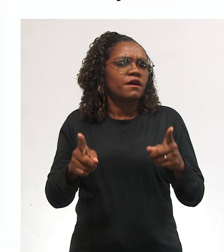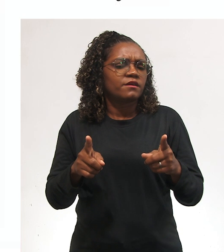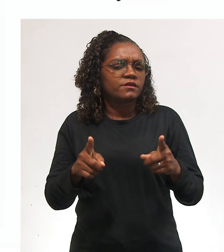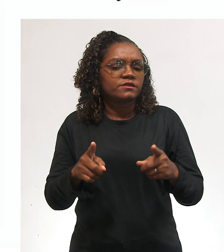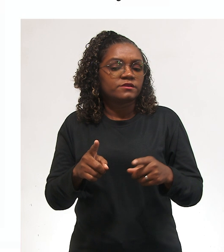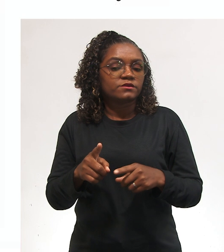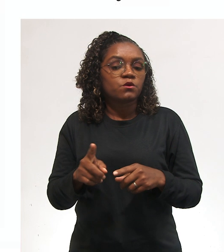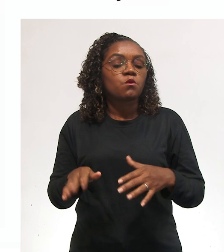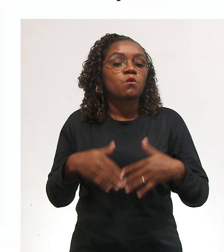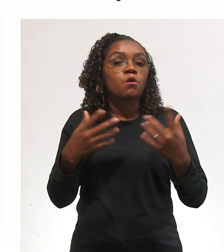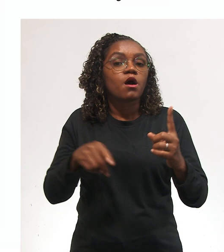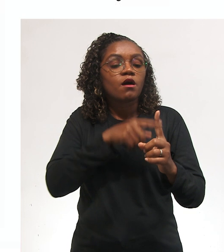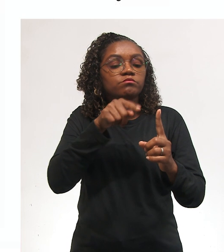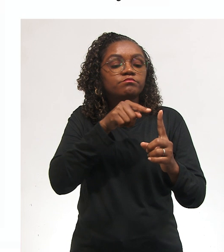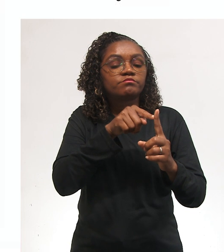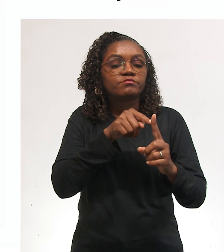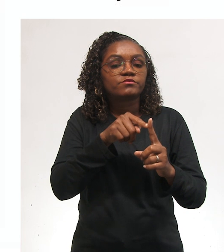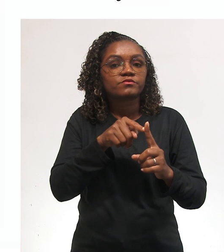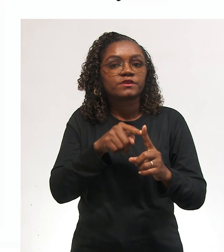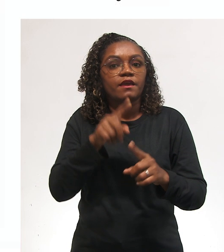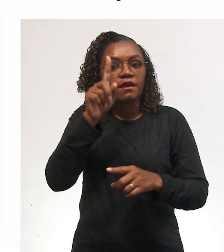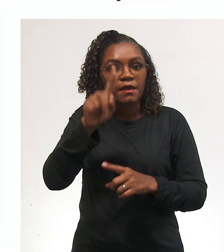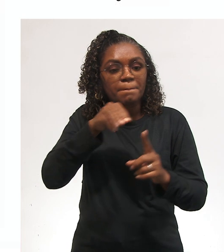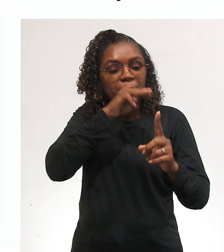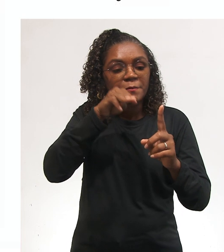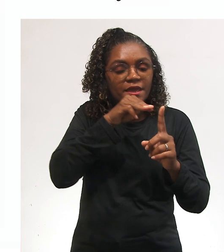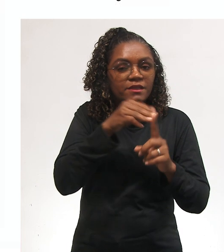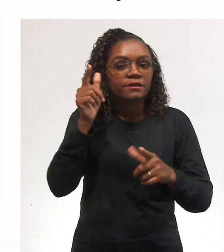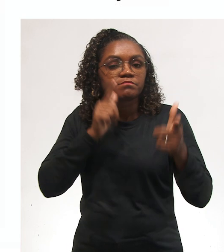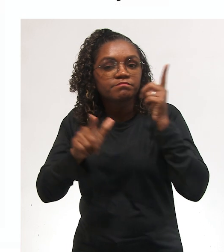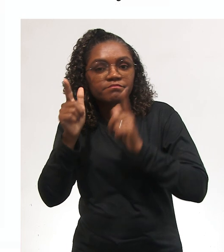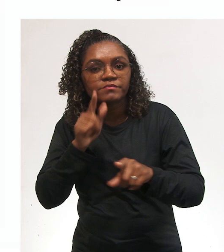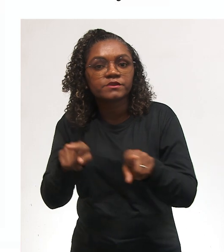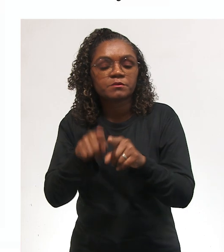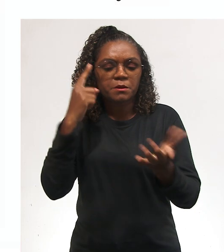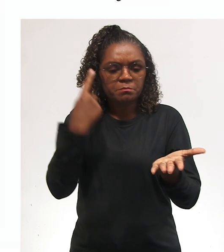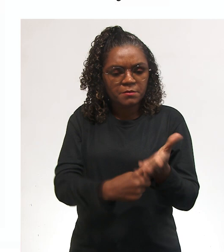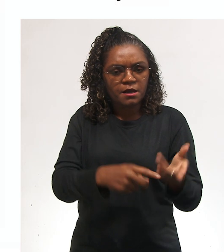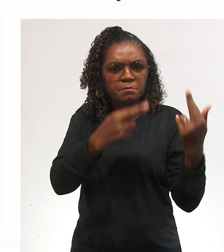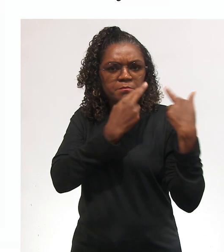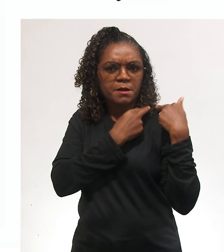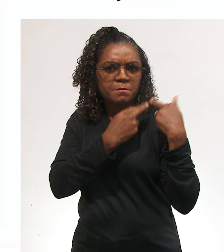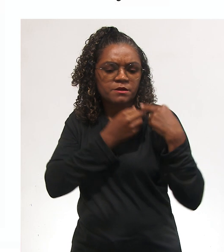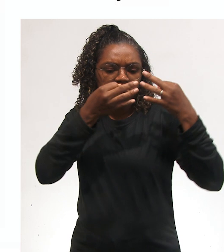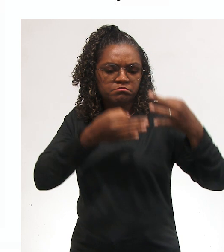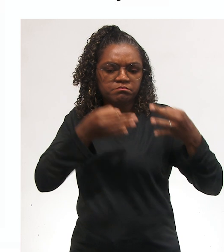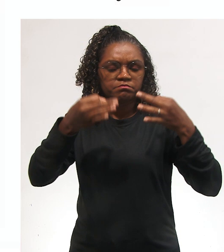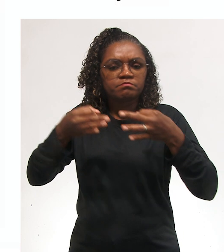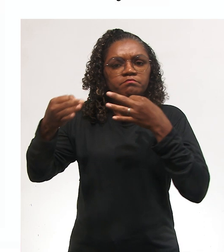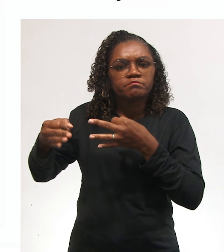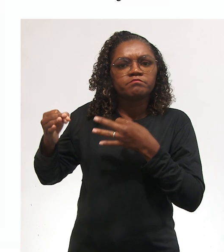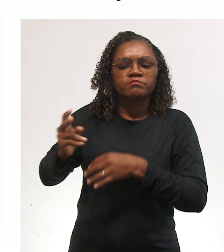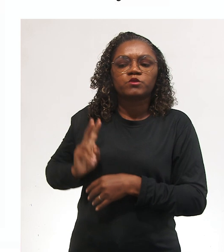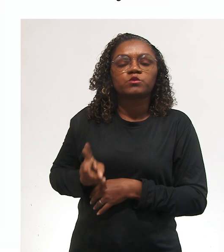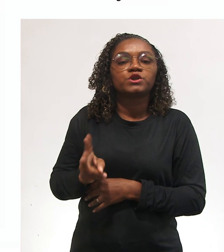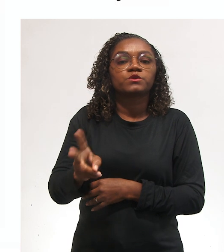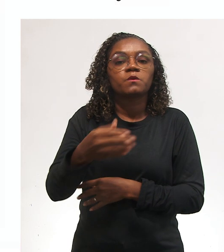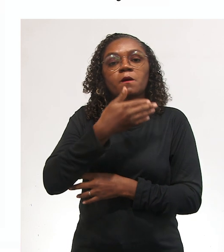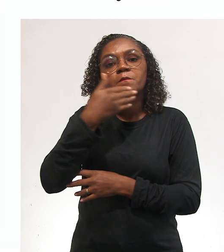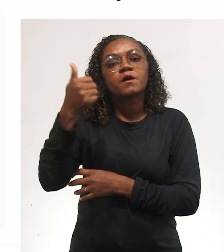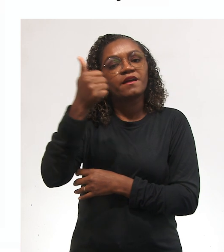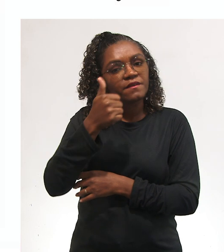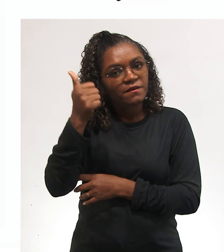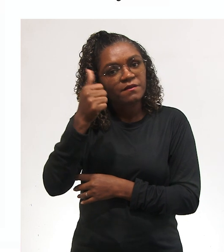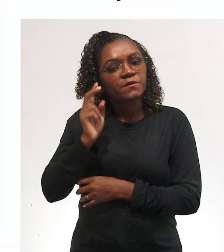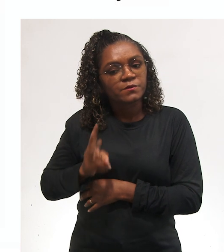de comprometimento com as metas propostas, uma melhoria contínua, ou